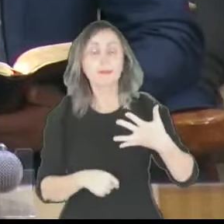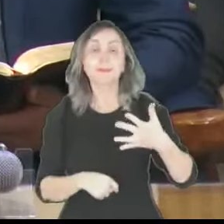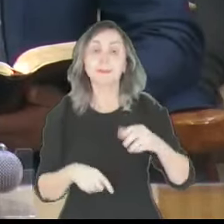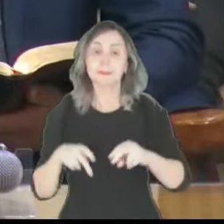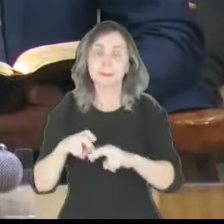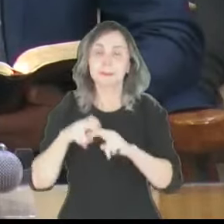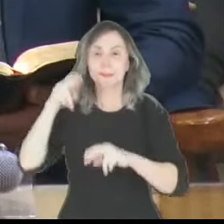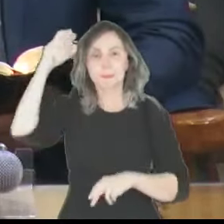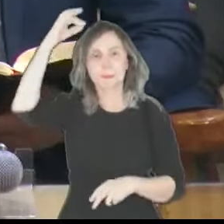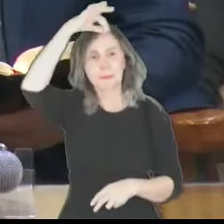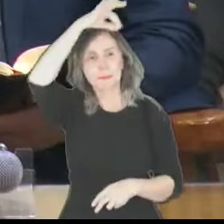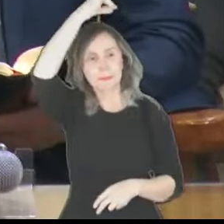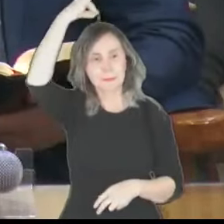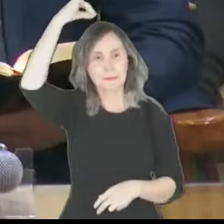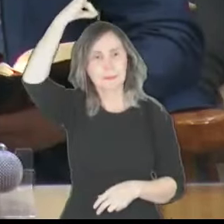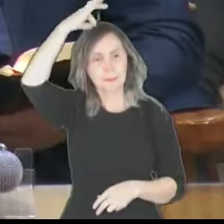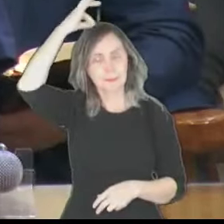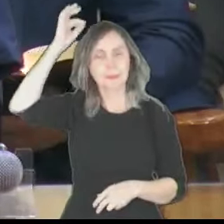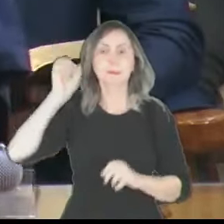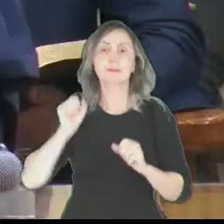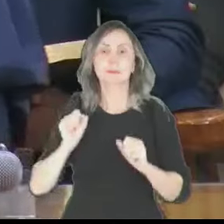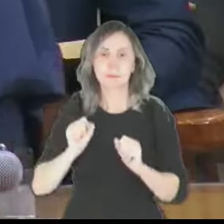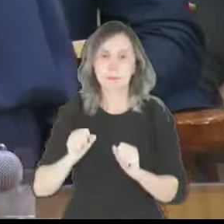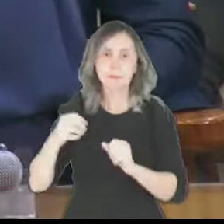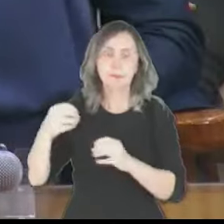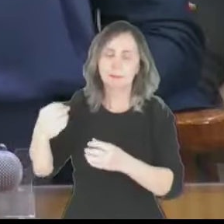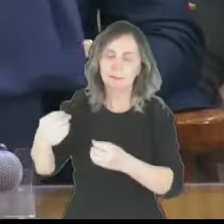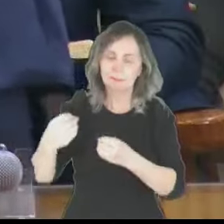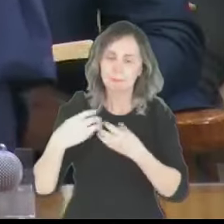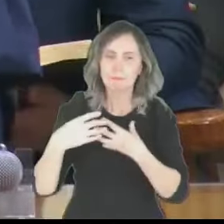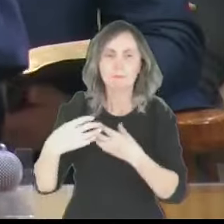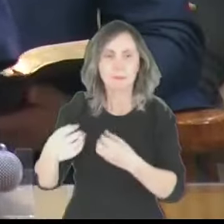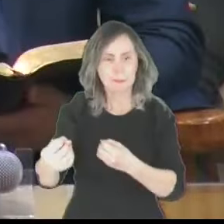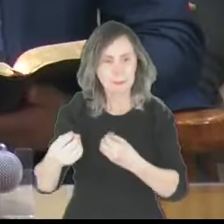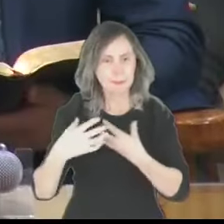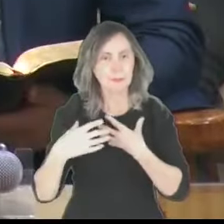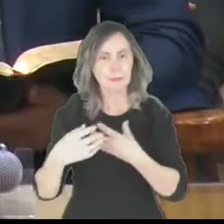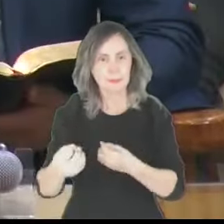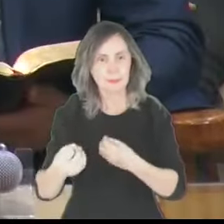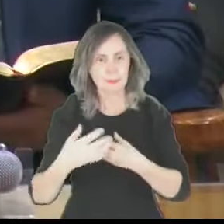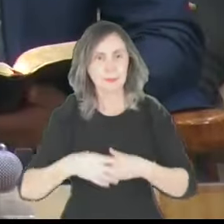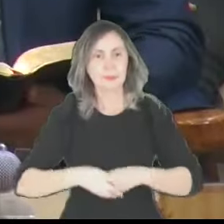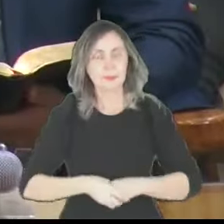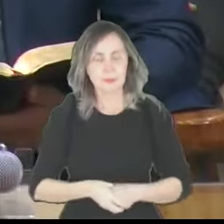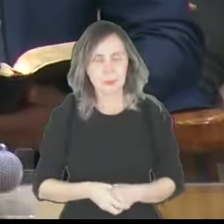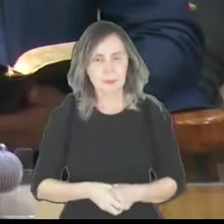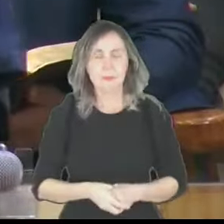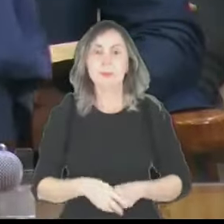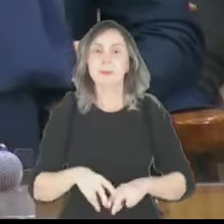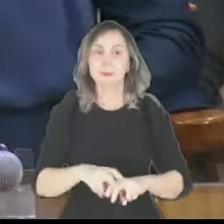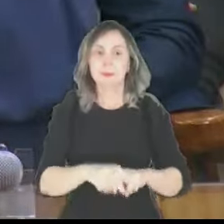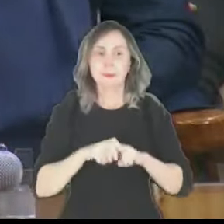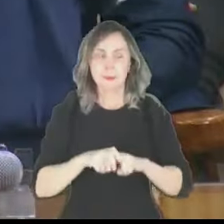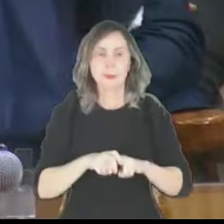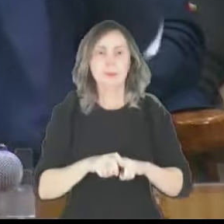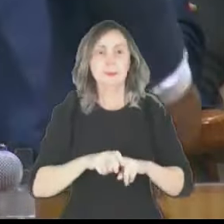Santo, pode nos ensinar muitas coisas a esse respeito. Por isso que a